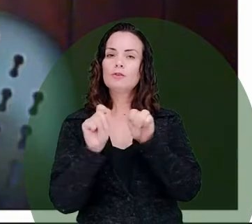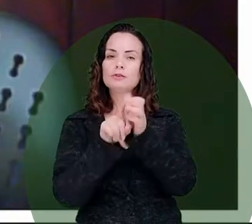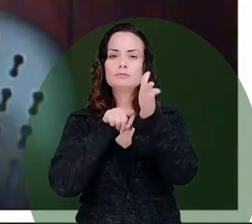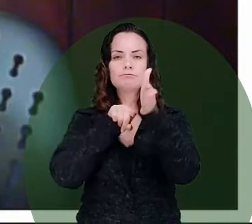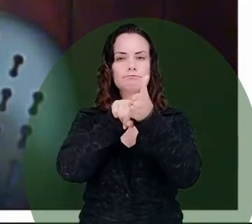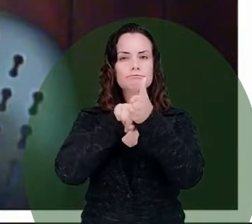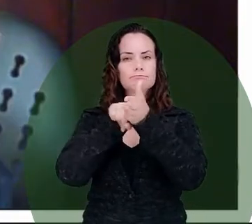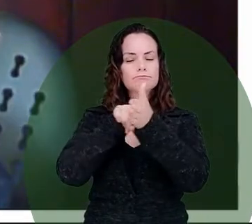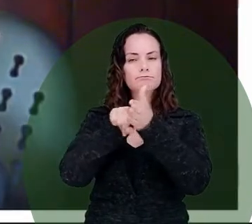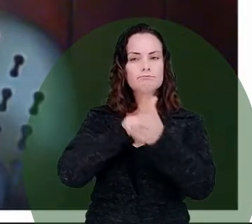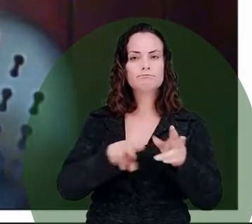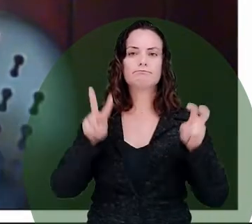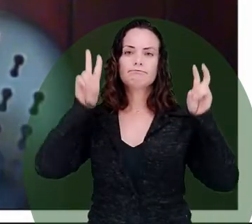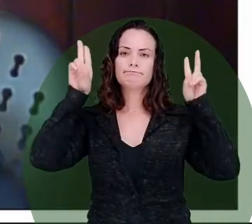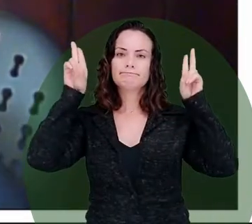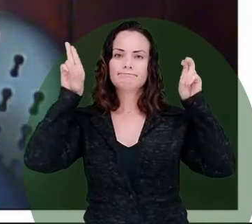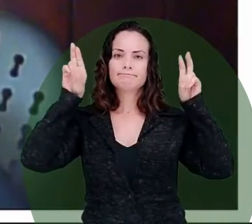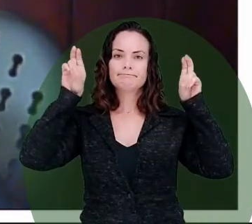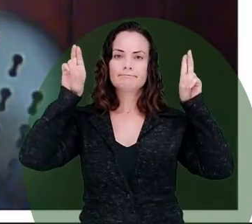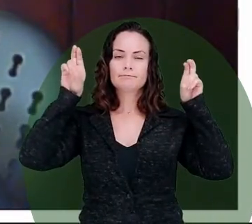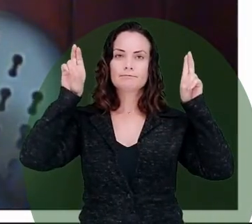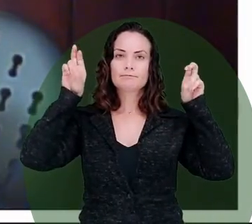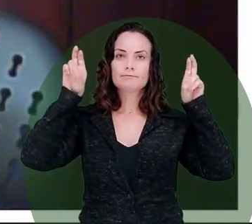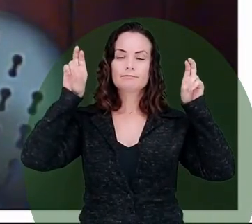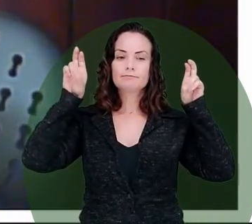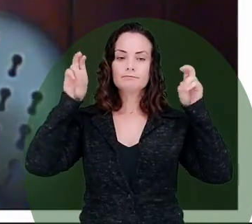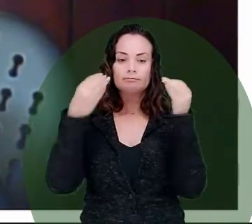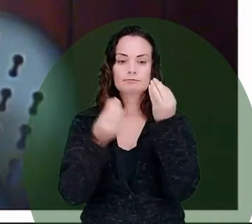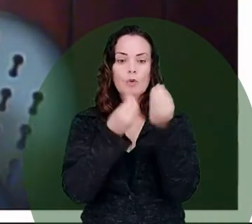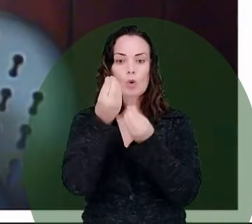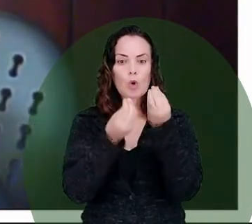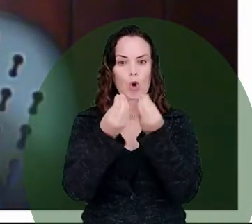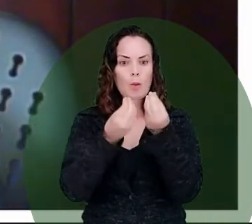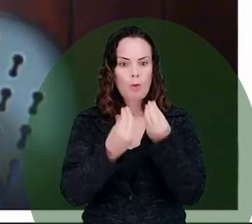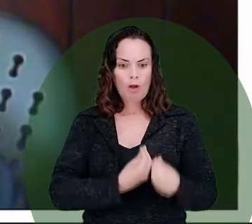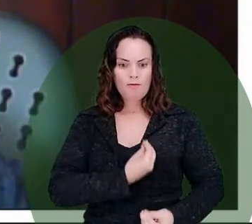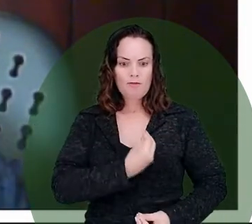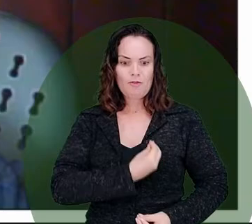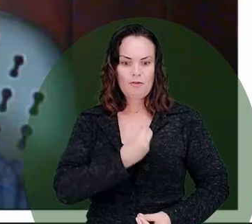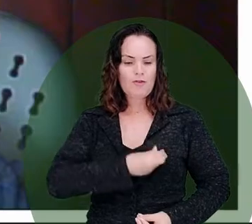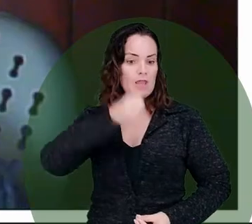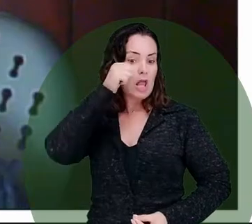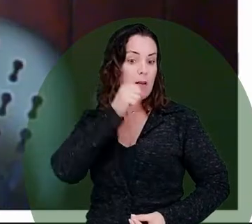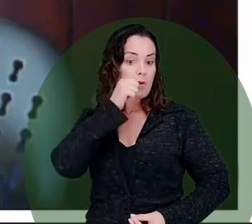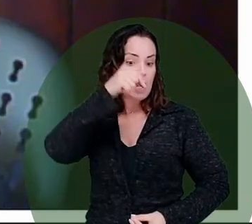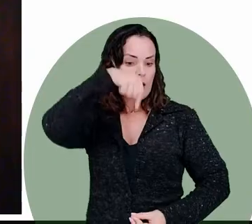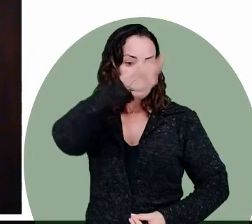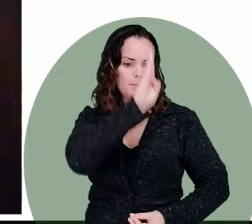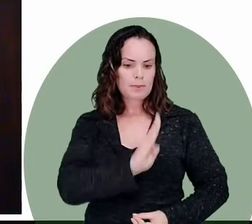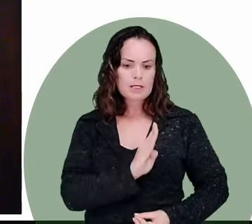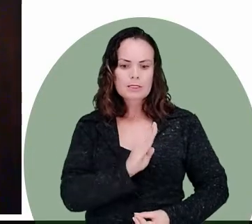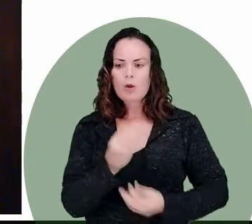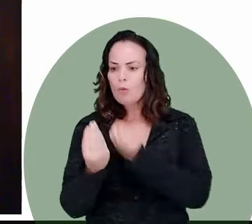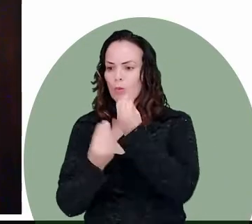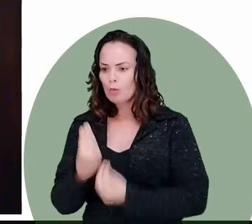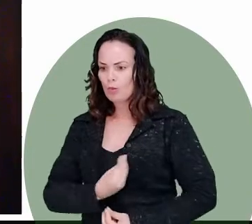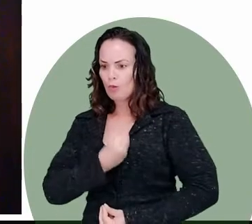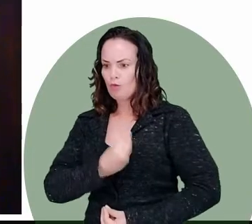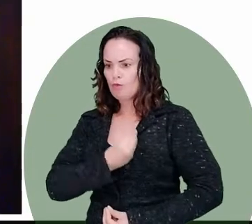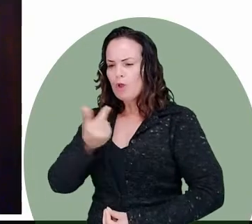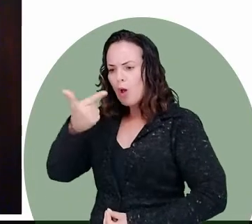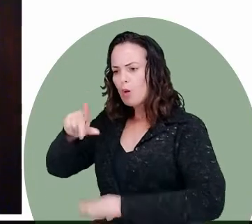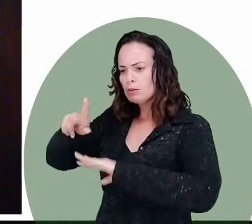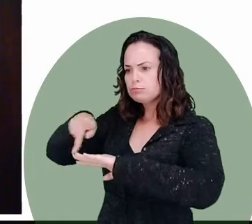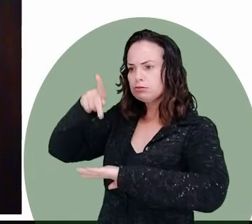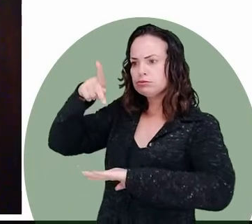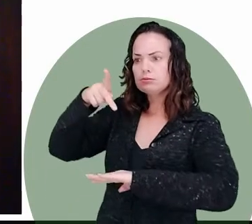pesquisa sobre a situação da mulher no Brasil e a situação da mulher internacional. Uma